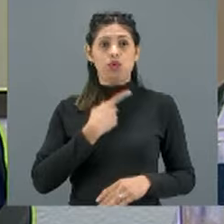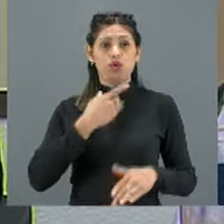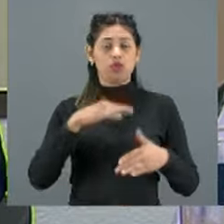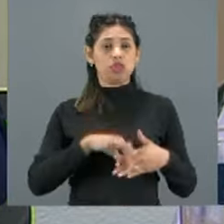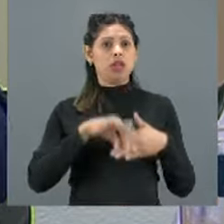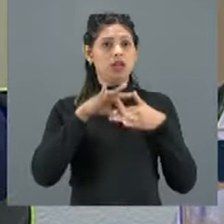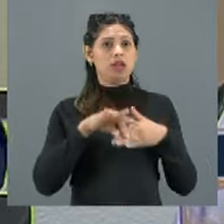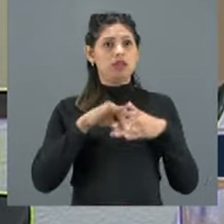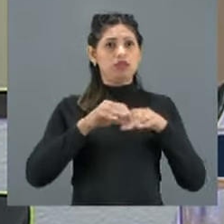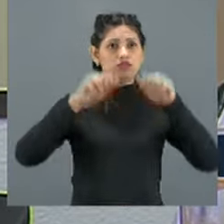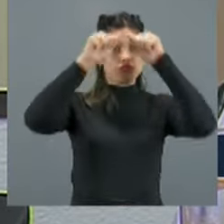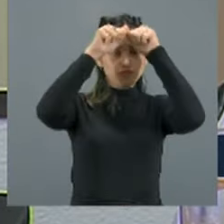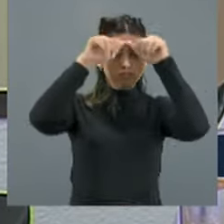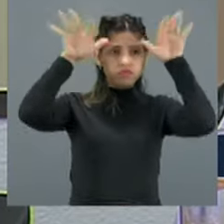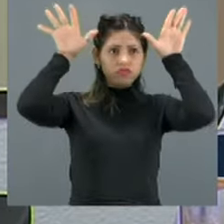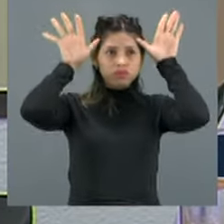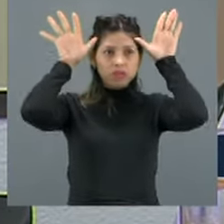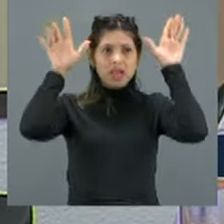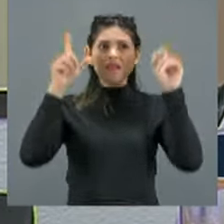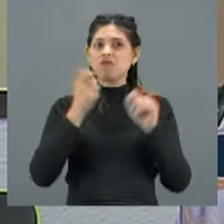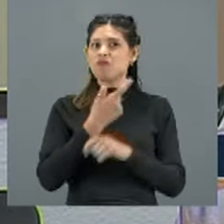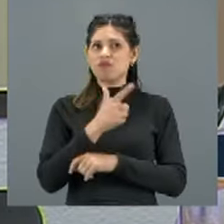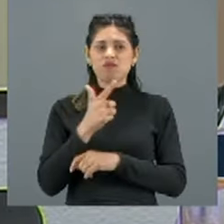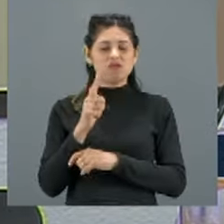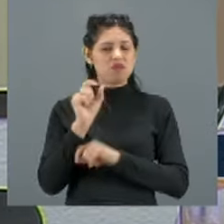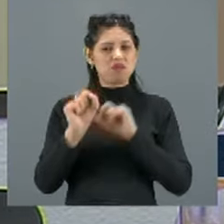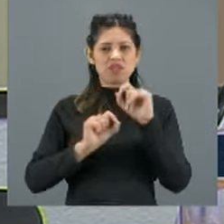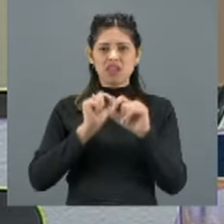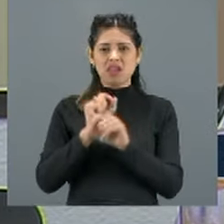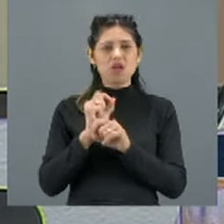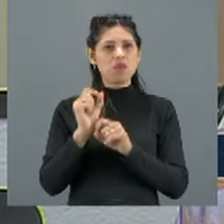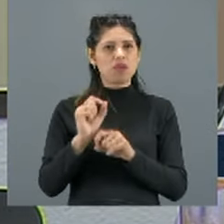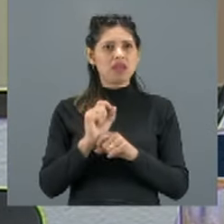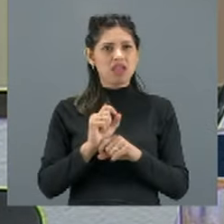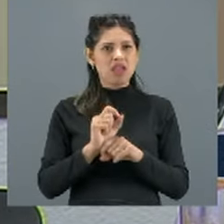não é ouvido pela nossa instituição FUNAI.